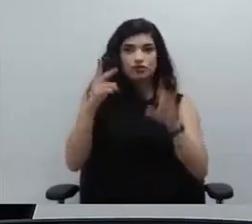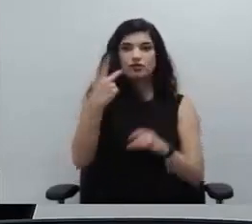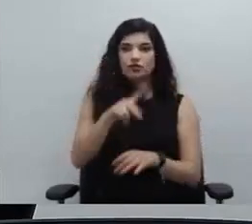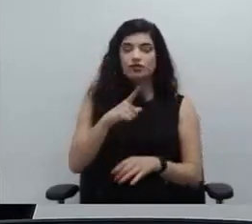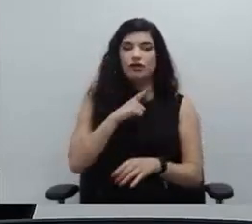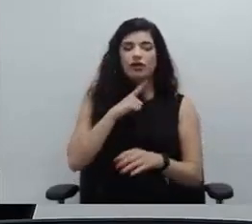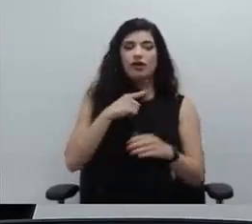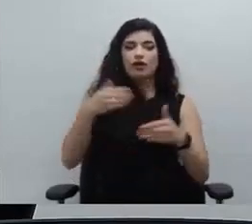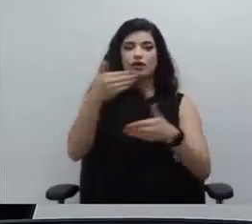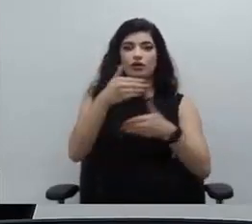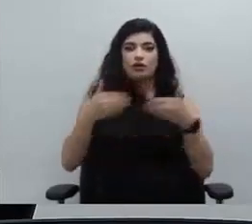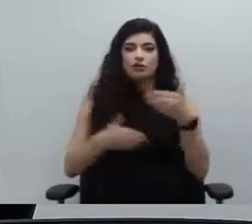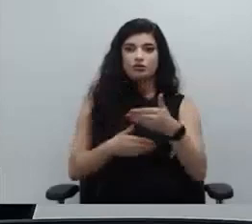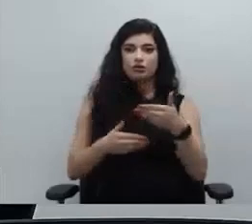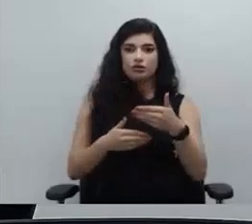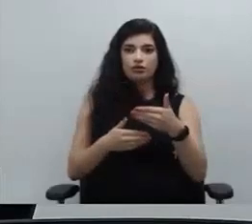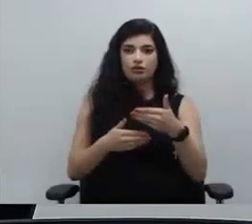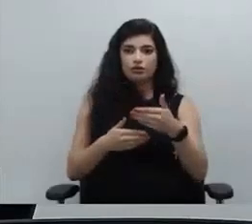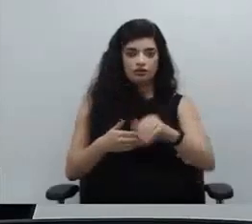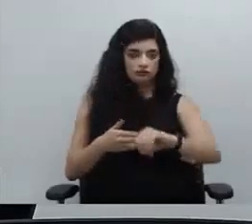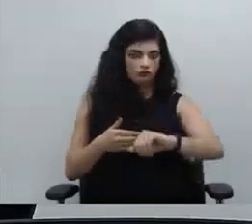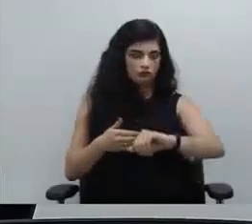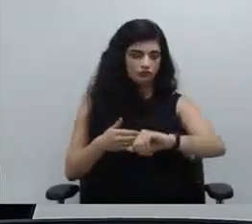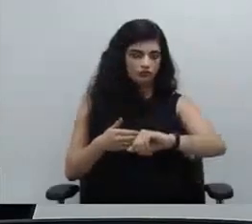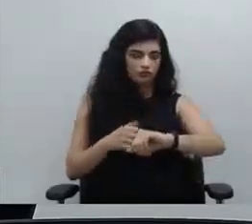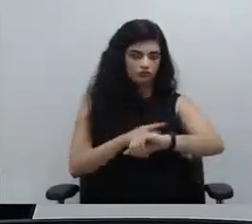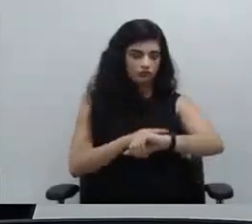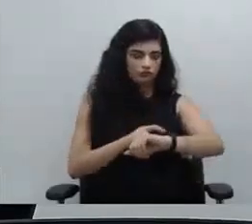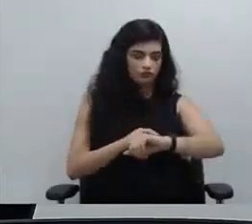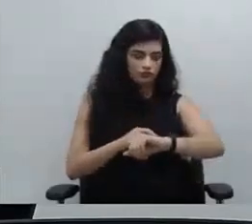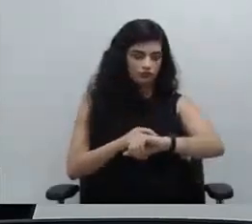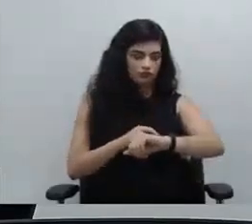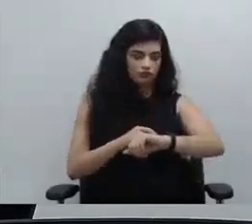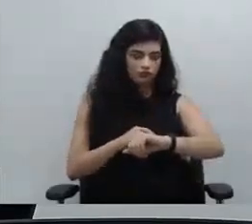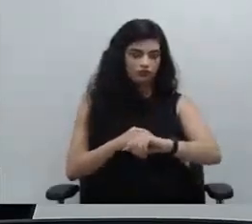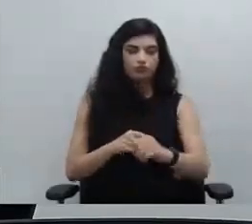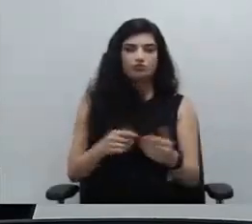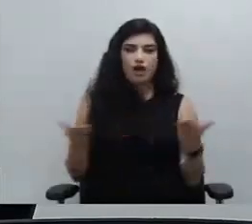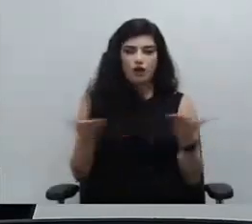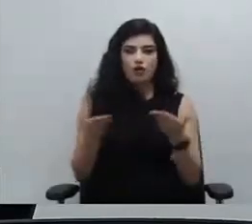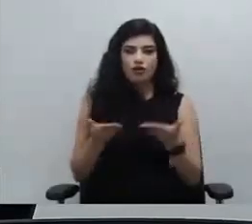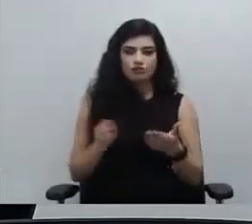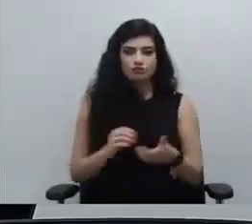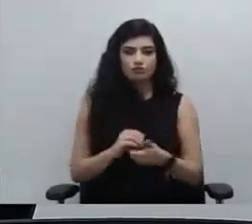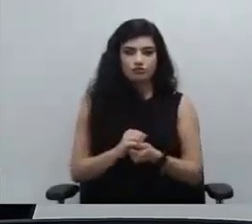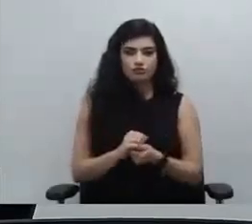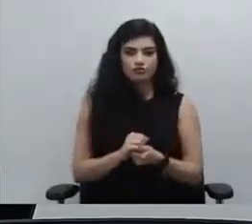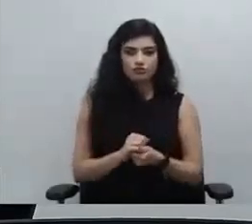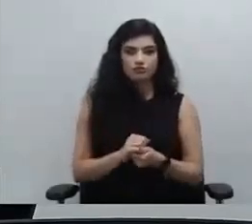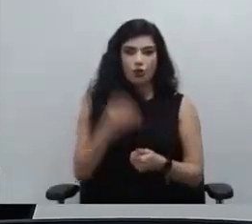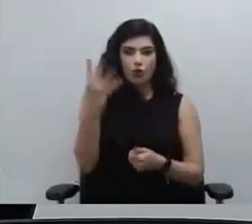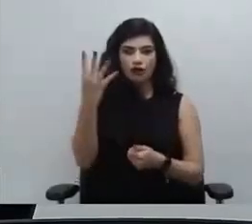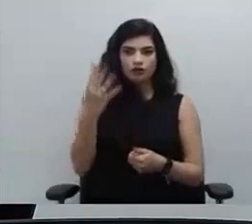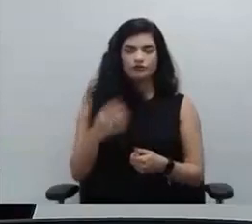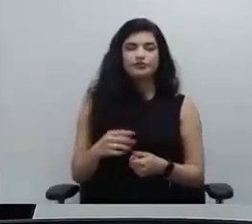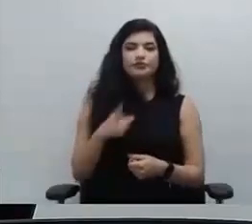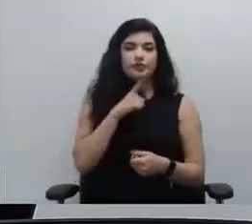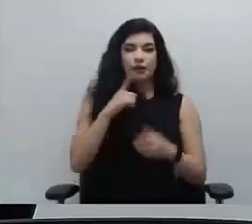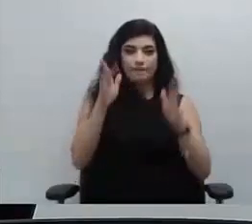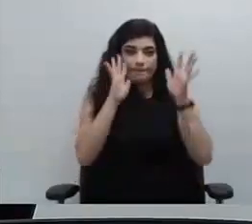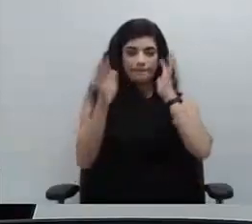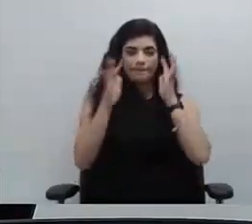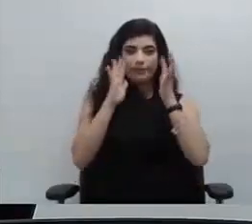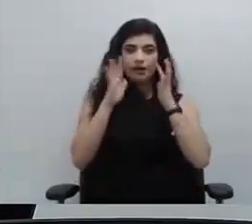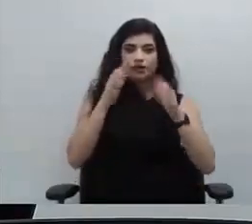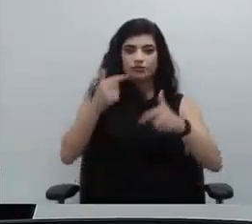tabela anexa a esse voto. Com as referidas alterações de redação, voto pela aprovação do 9º Plano de